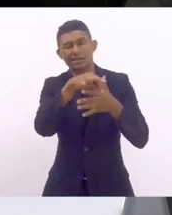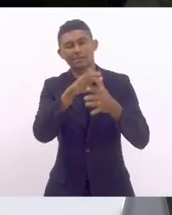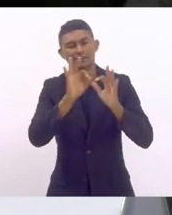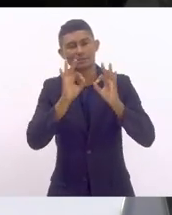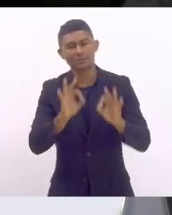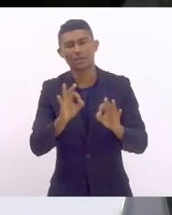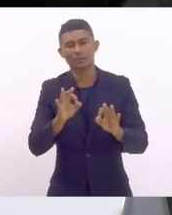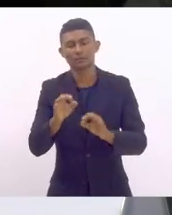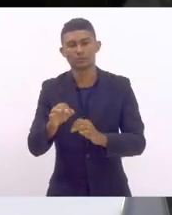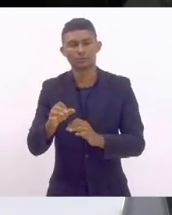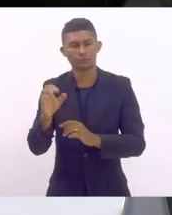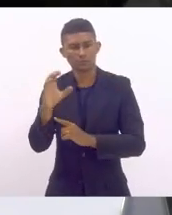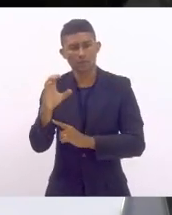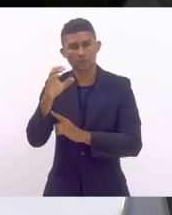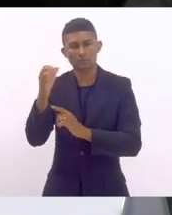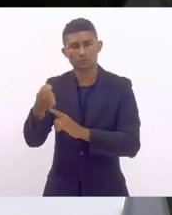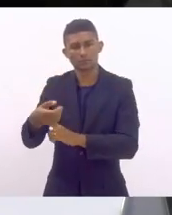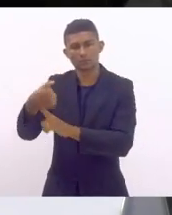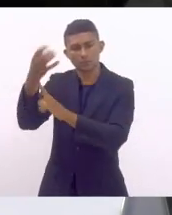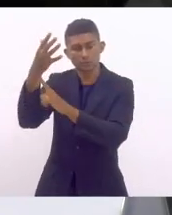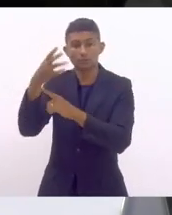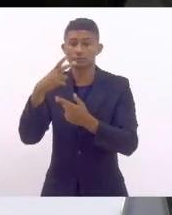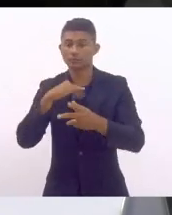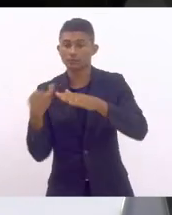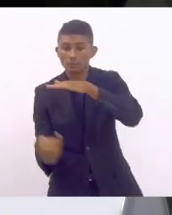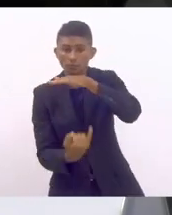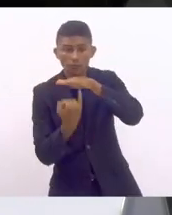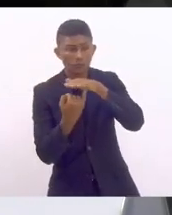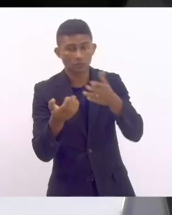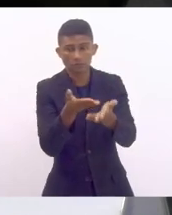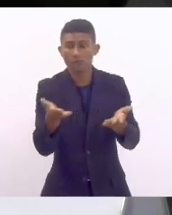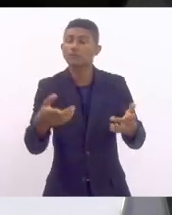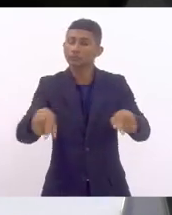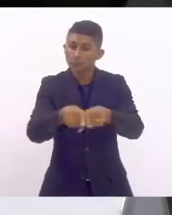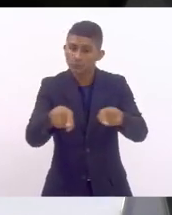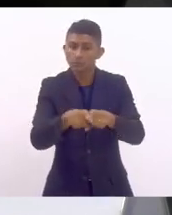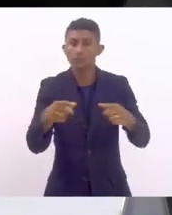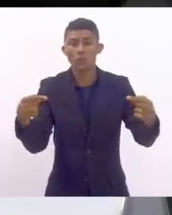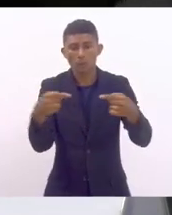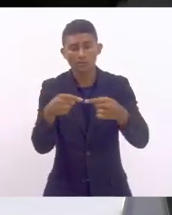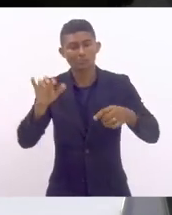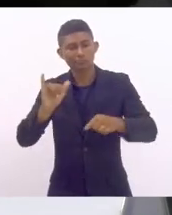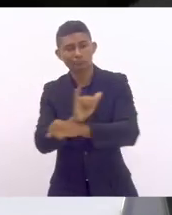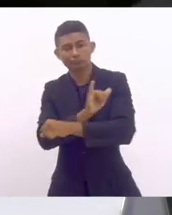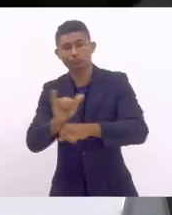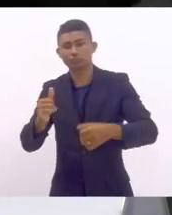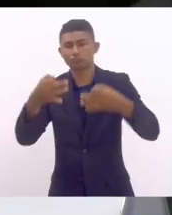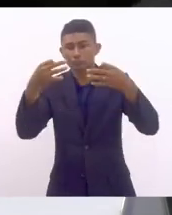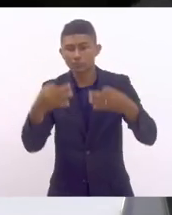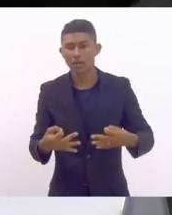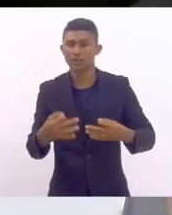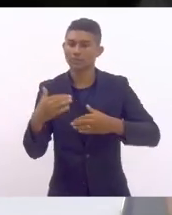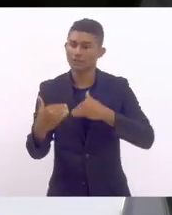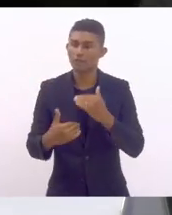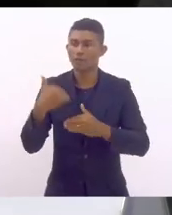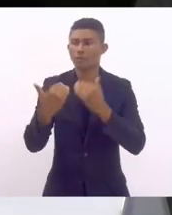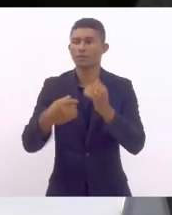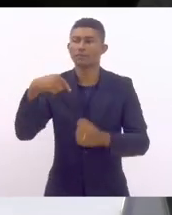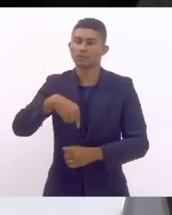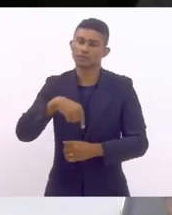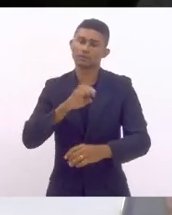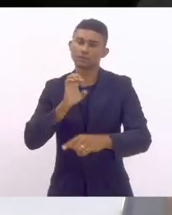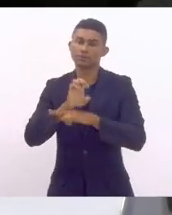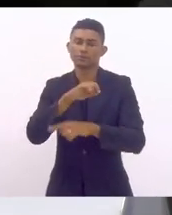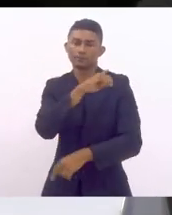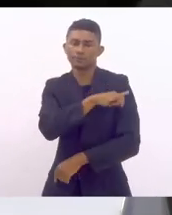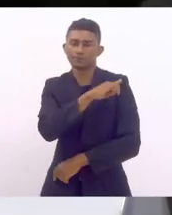tecnologia Então essas instituições têm esse papel estratégico também o vento do Estado do Rio de Janeiro